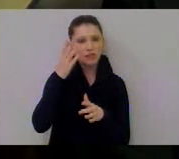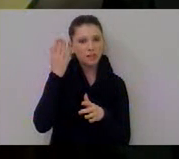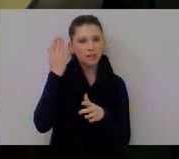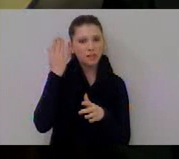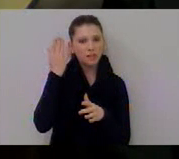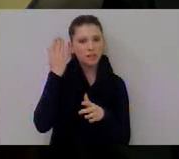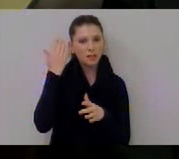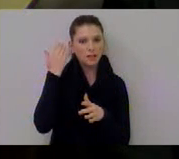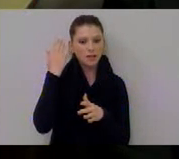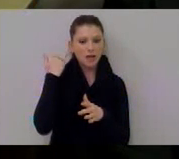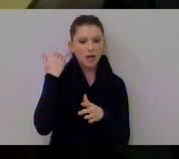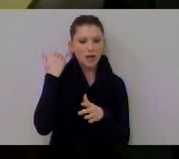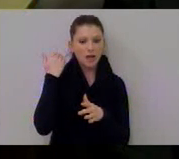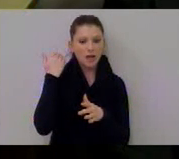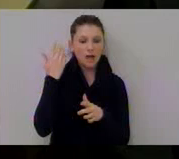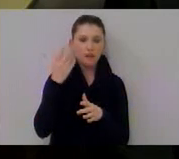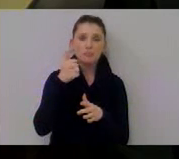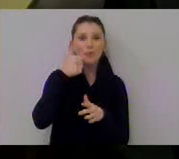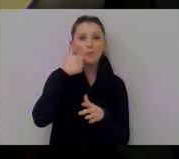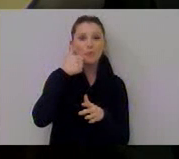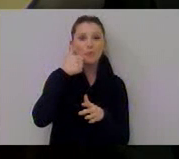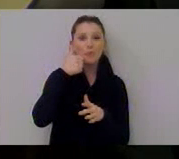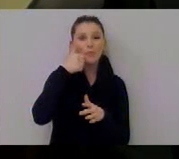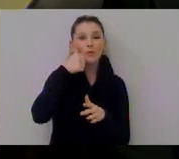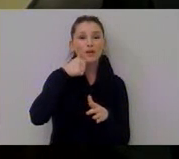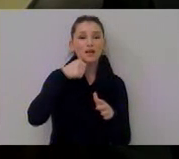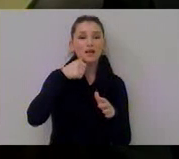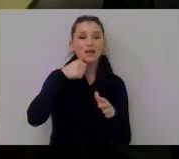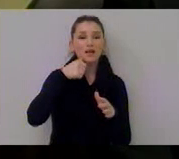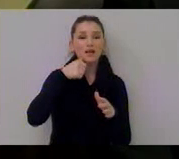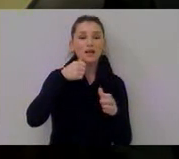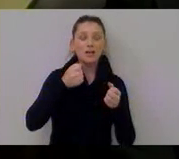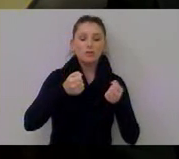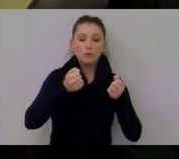caiu dentro do buraco que está se abrindo